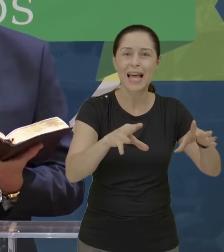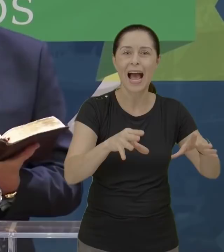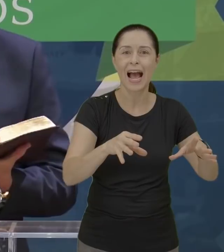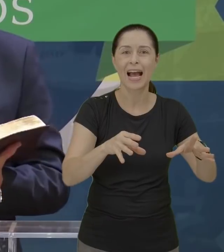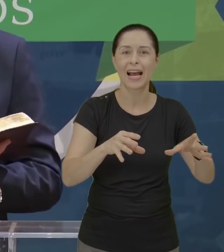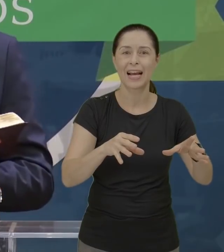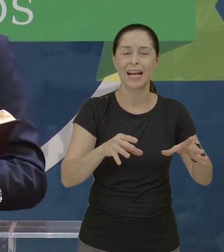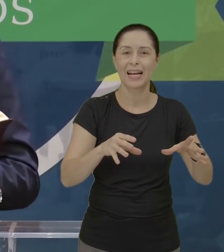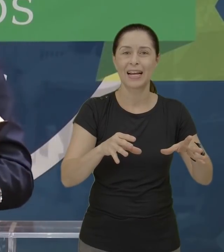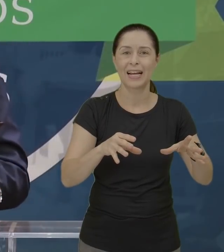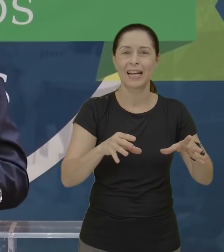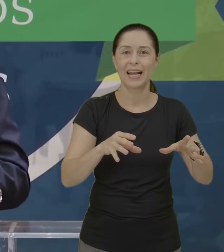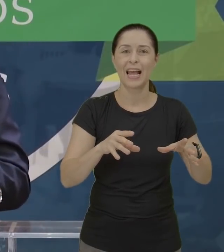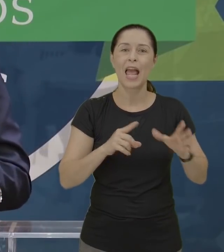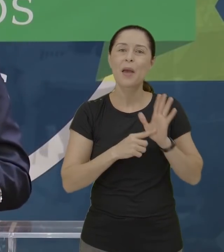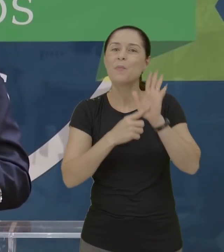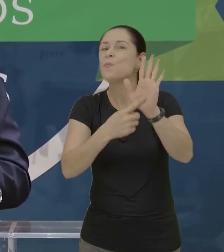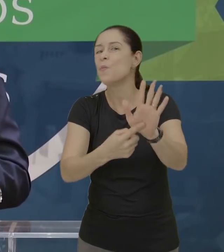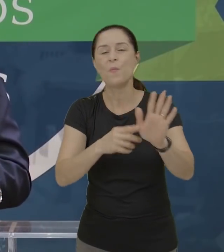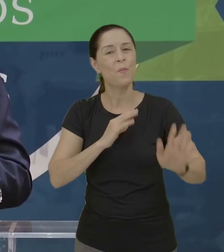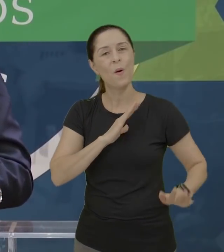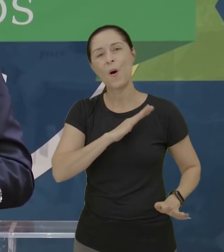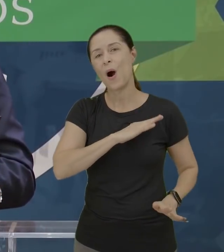aqueles irmãos,